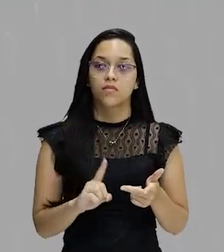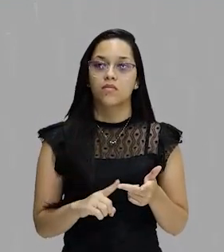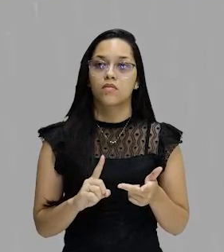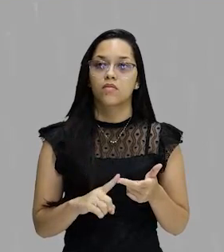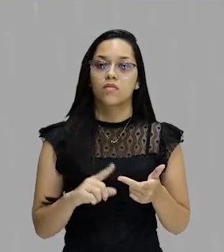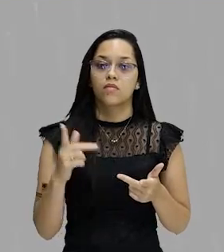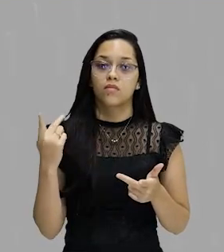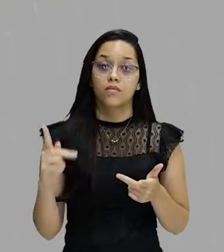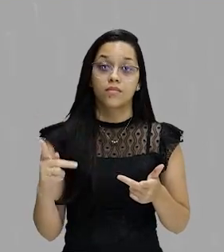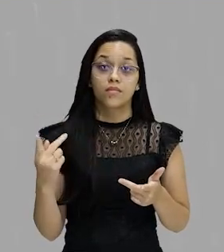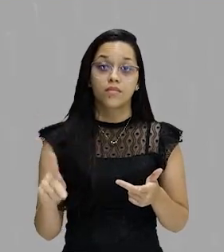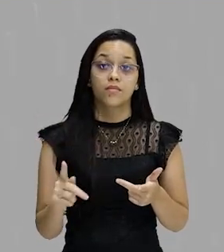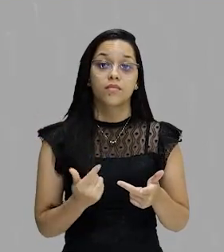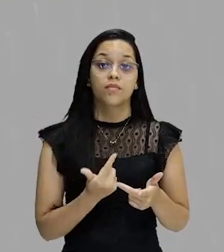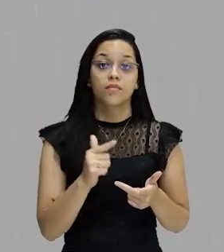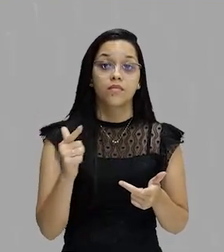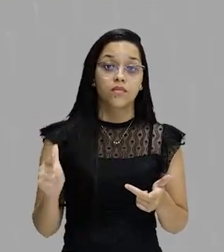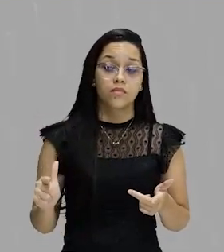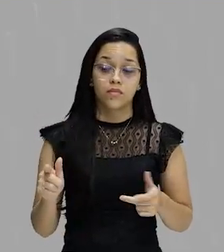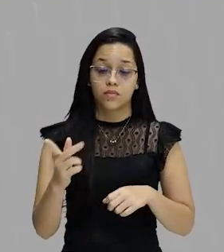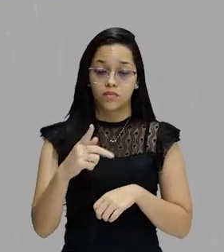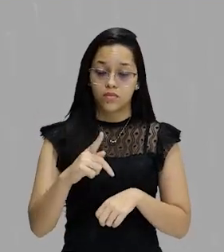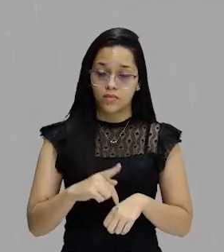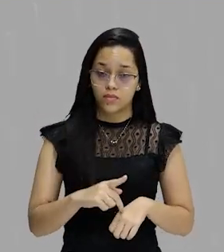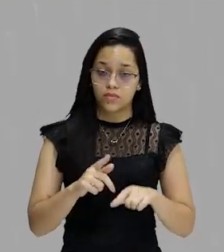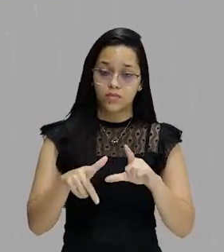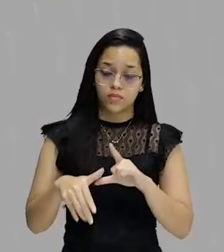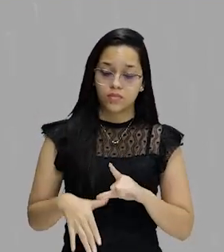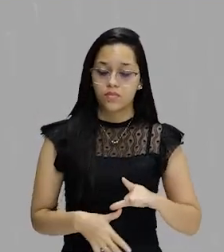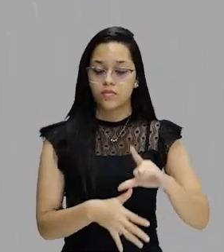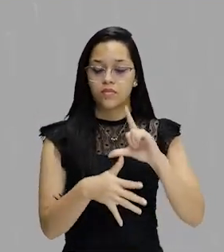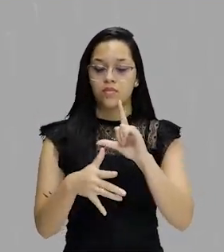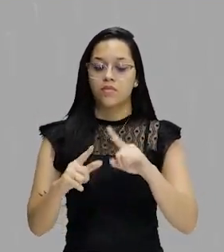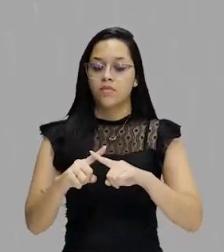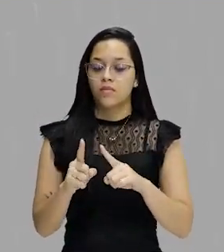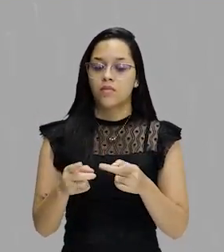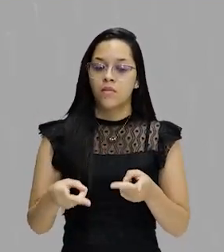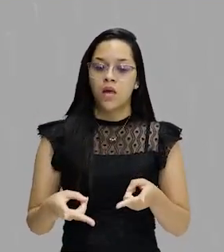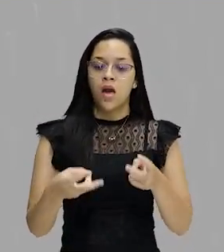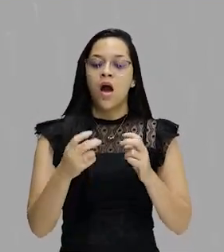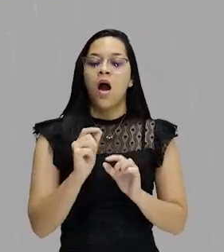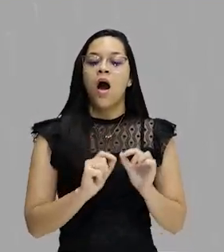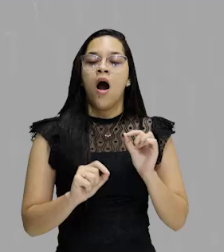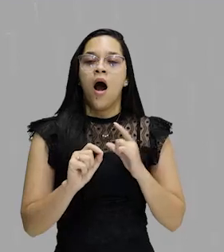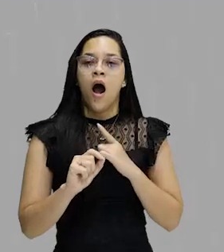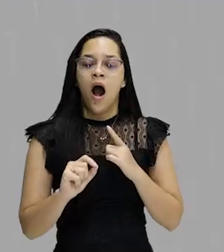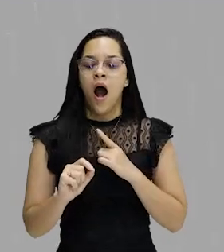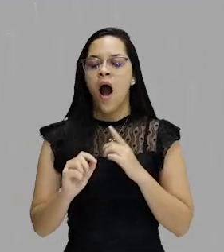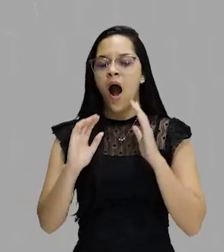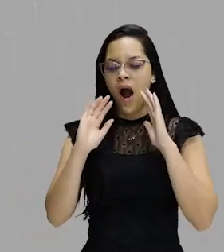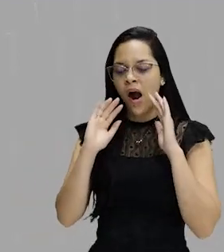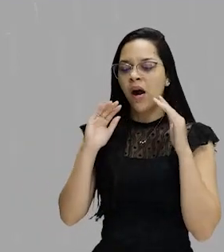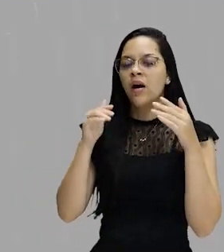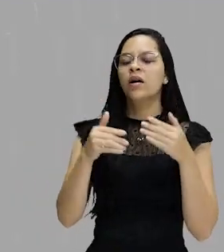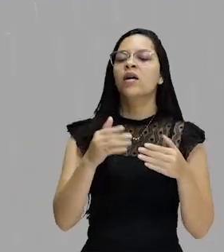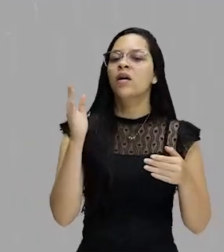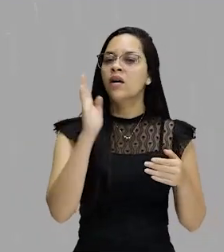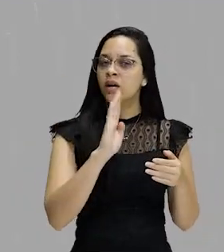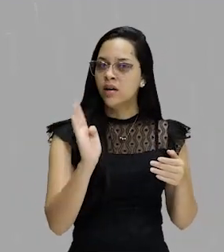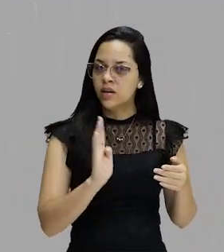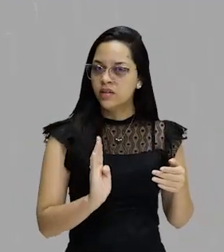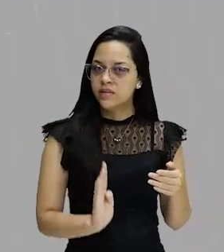pode ser vista nesses outros países latino-americanos. Porém, nós fizemos um recorte para trabalhar